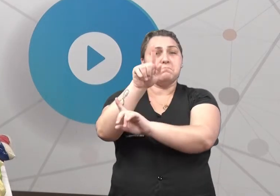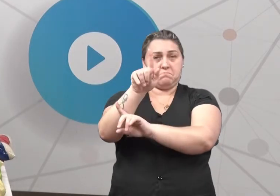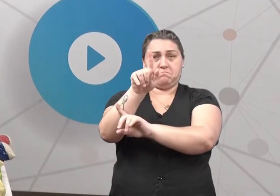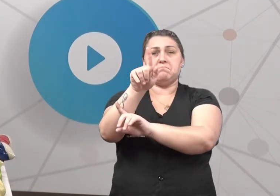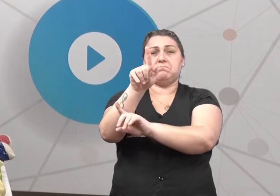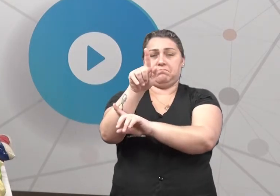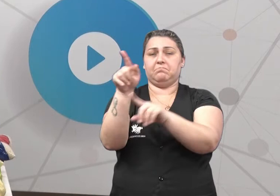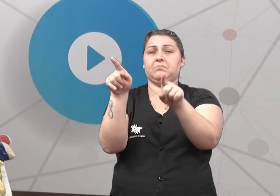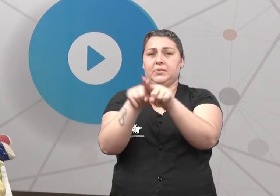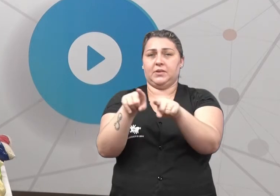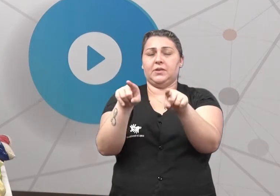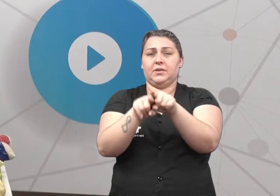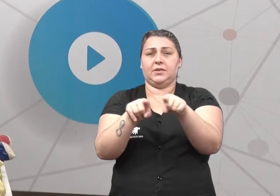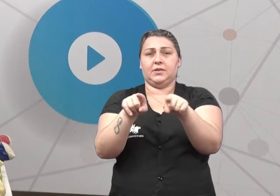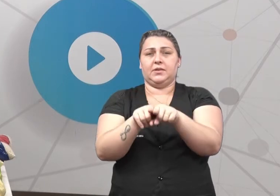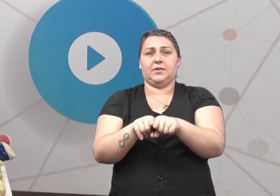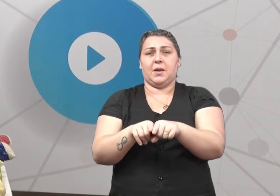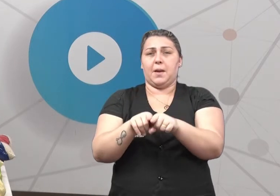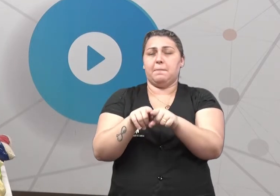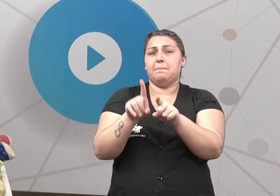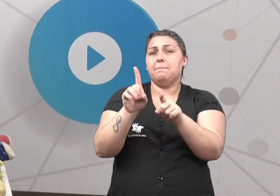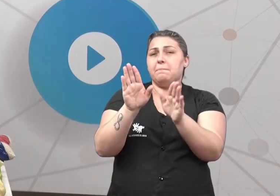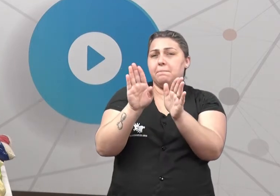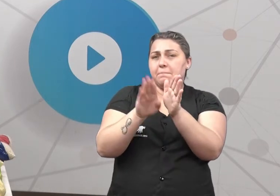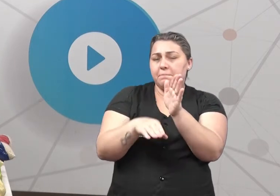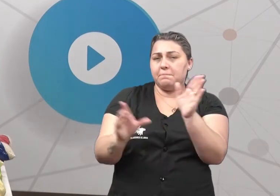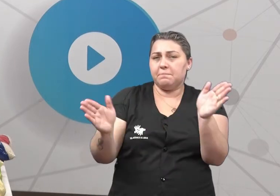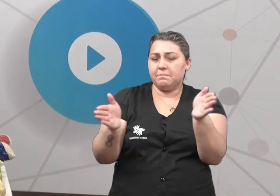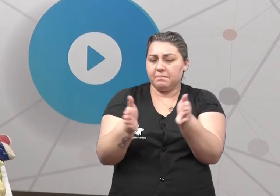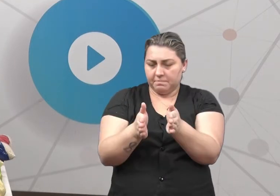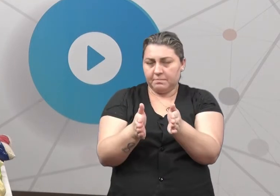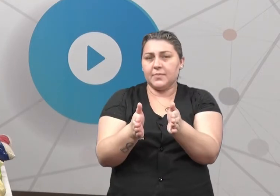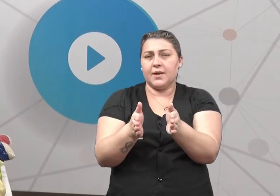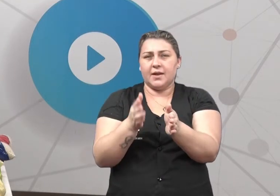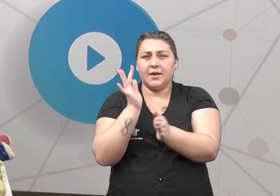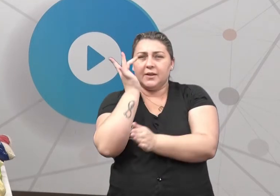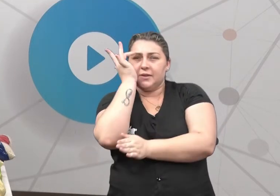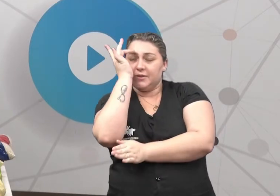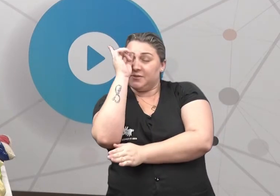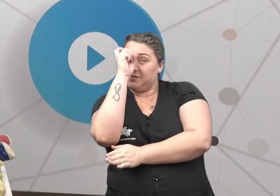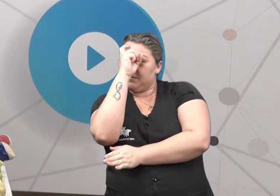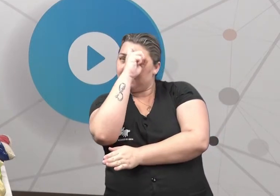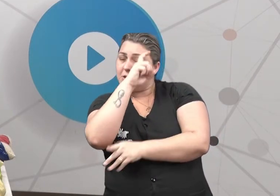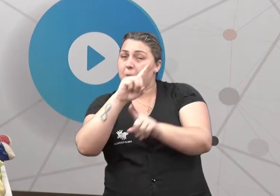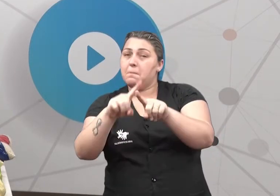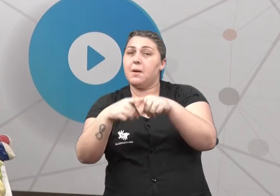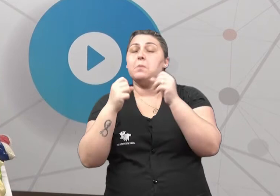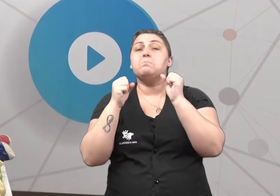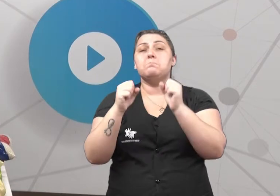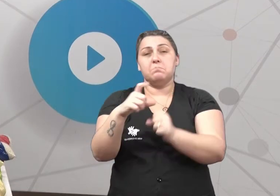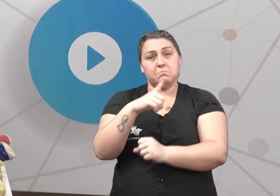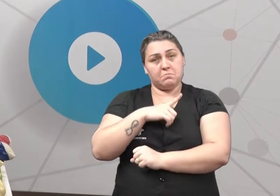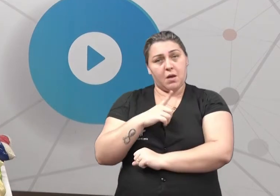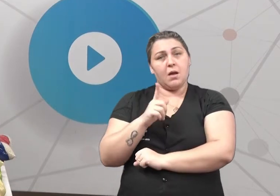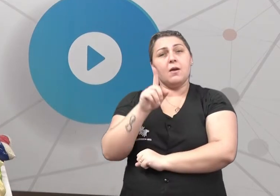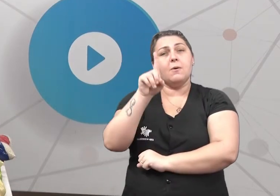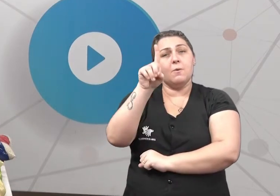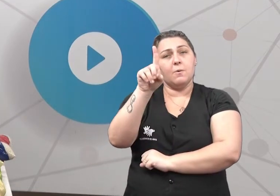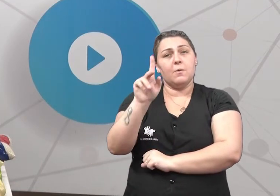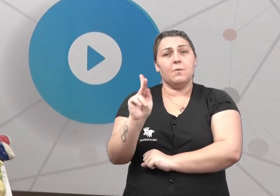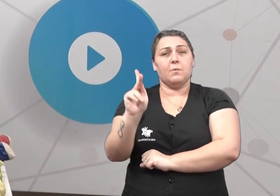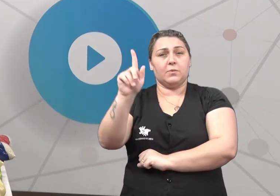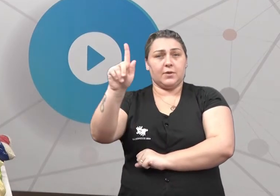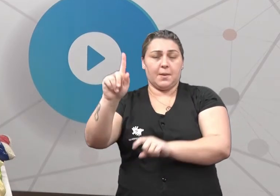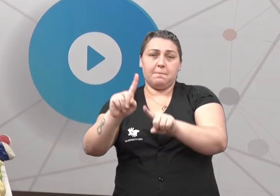grama. Ele já vem de quantidade de porções menores. É muito difícil, né? Mas pode ter uma embalagem de 1 quilo, né?